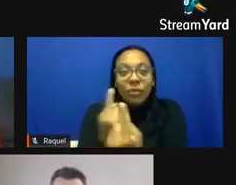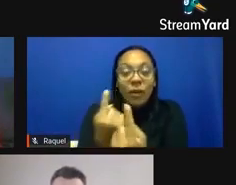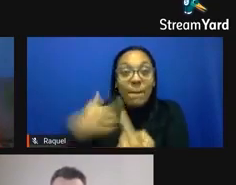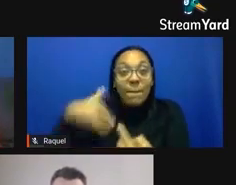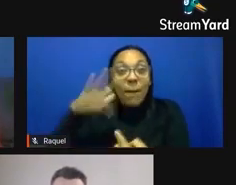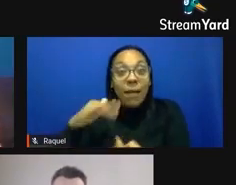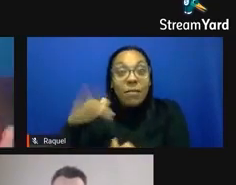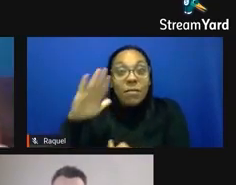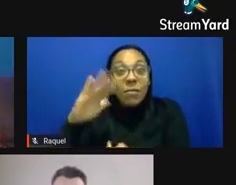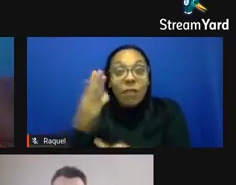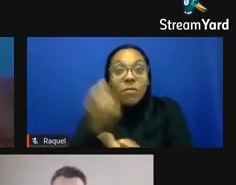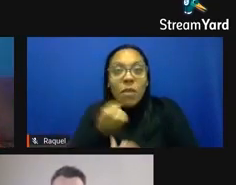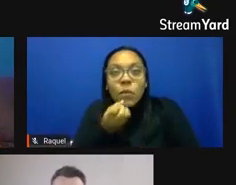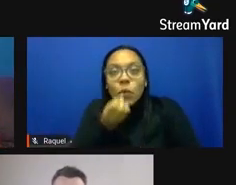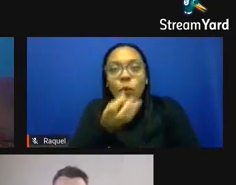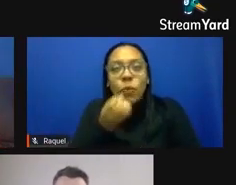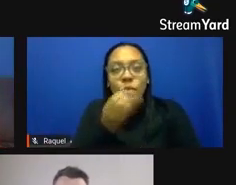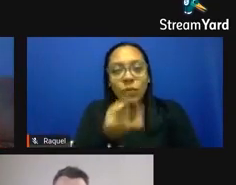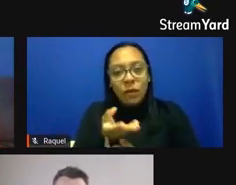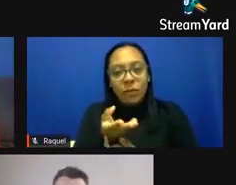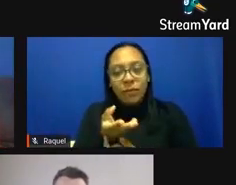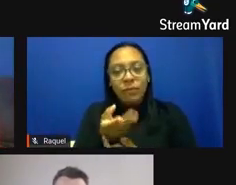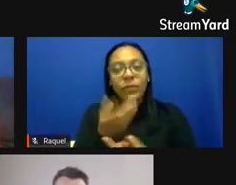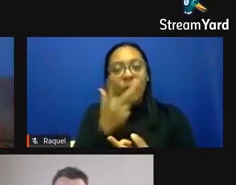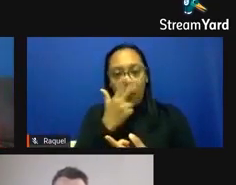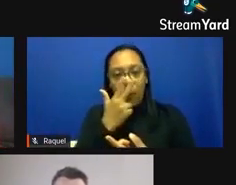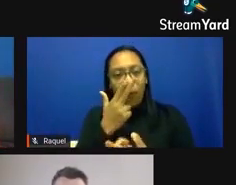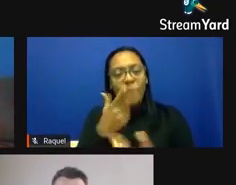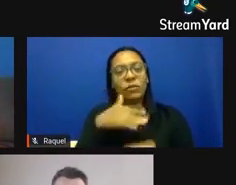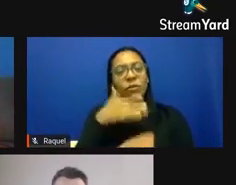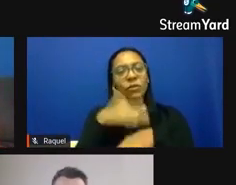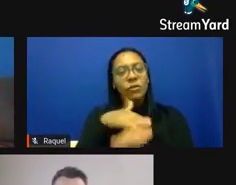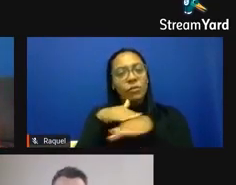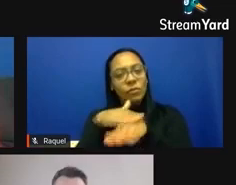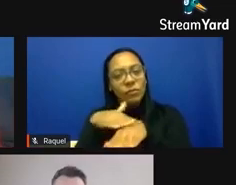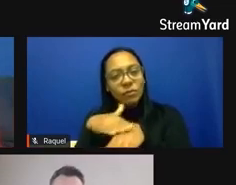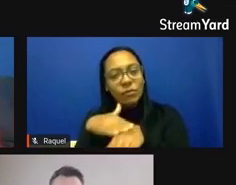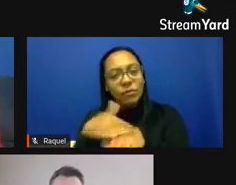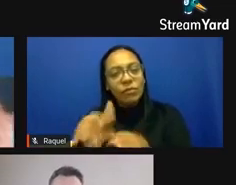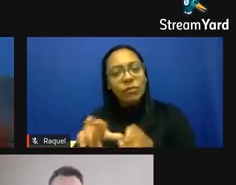né? Como a gente comentava antes da live,